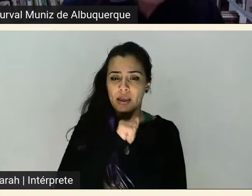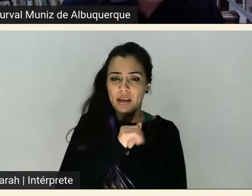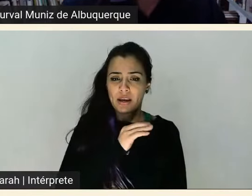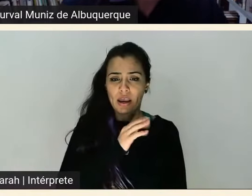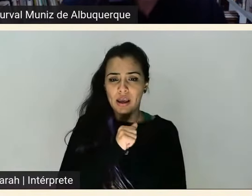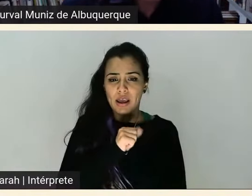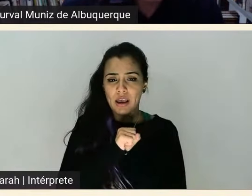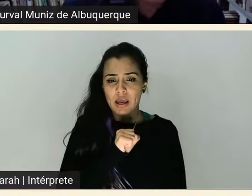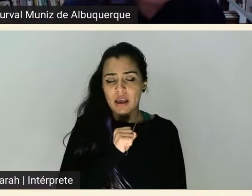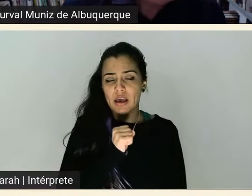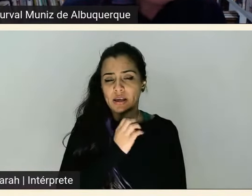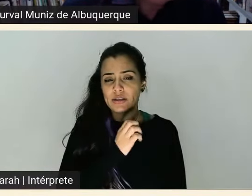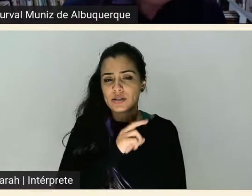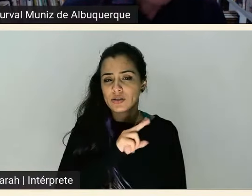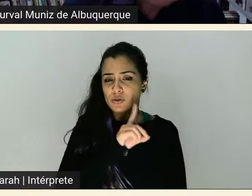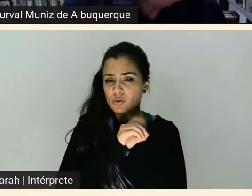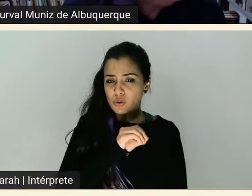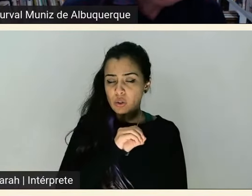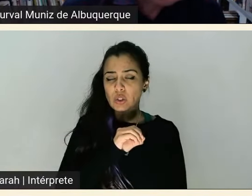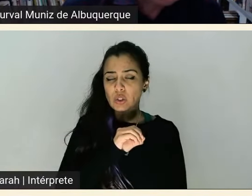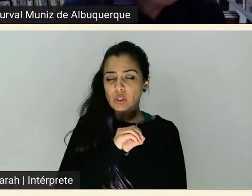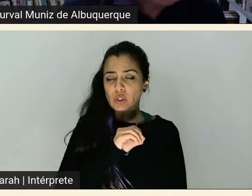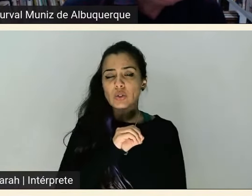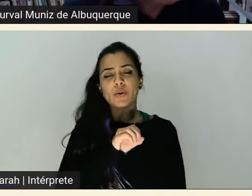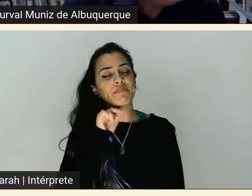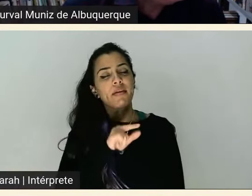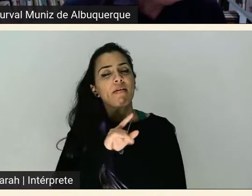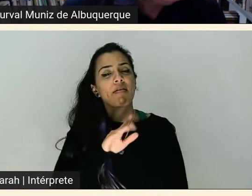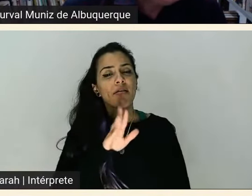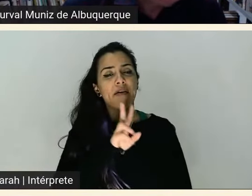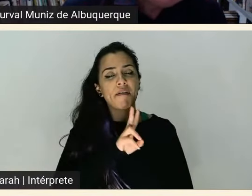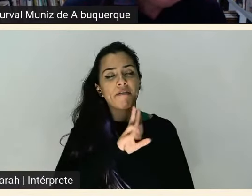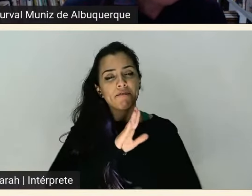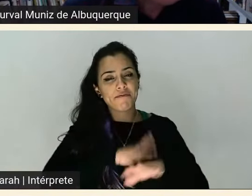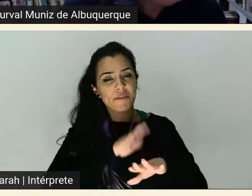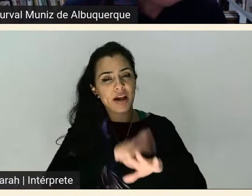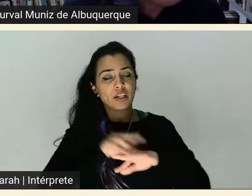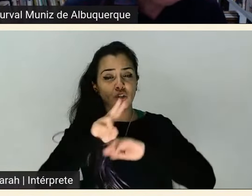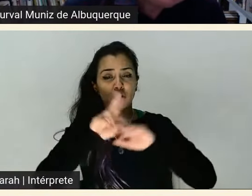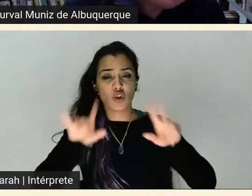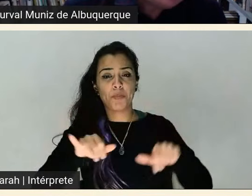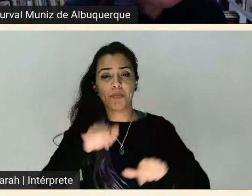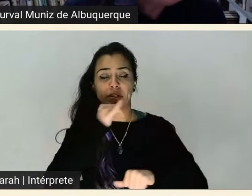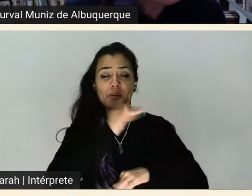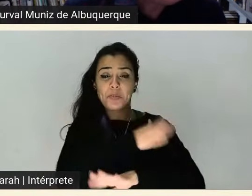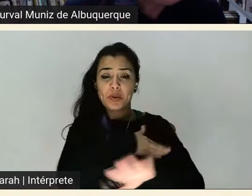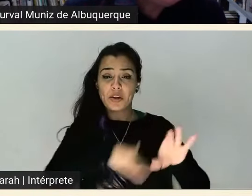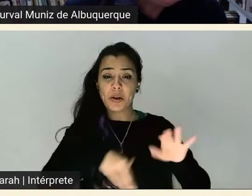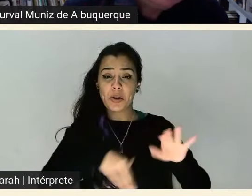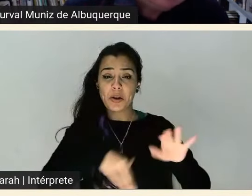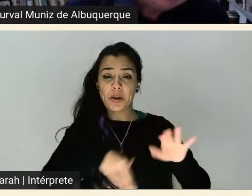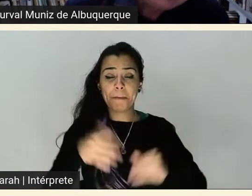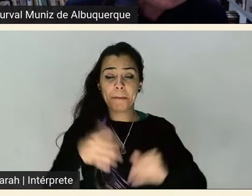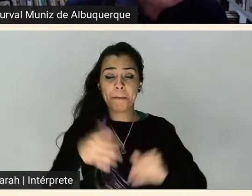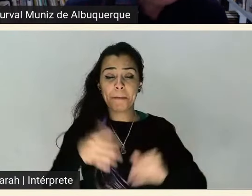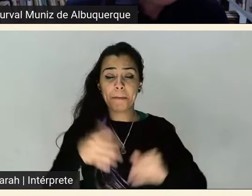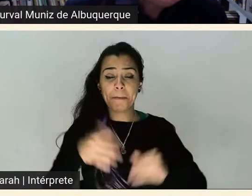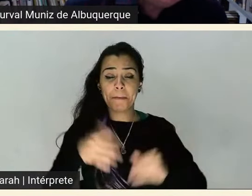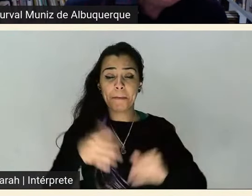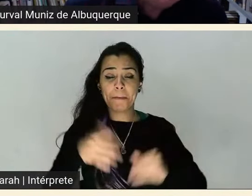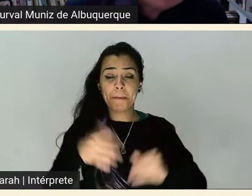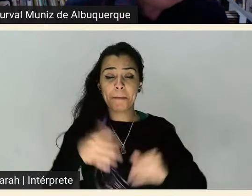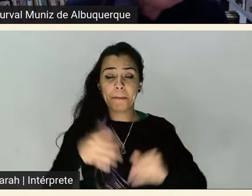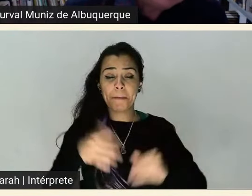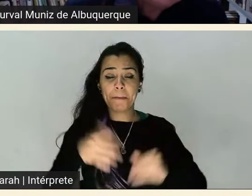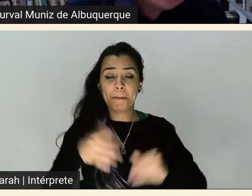a prisão que a polícia faz, né, dos umbandistas para conseguir material para suas pesquisas,